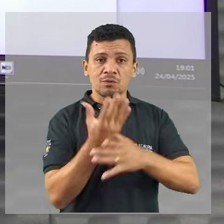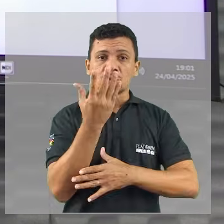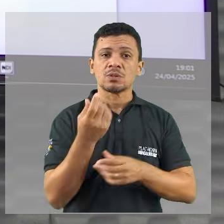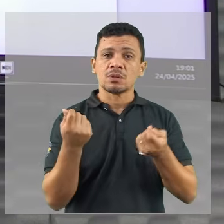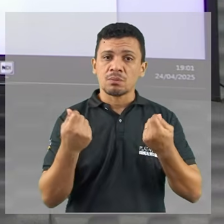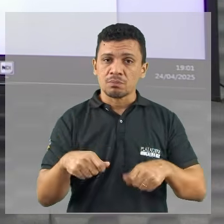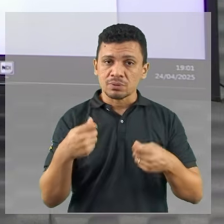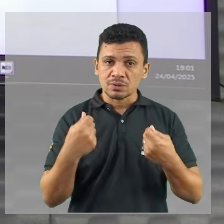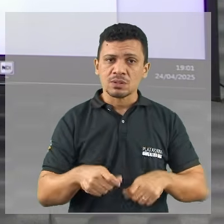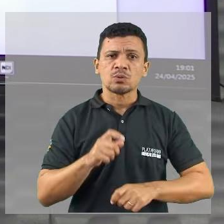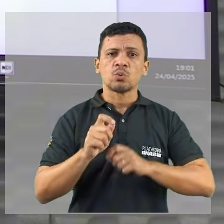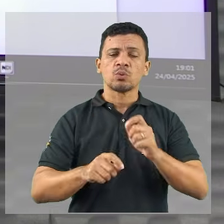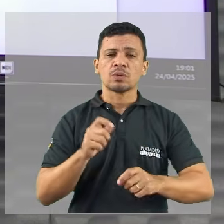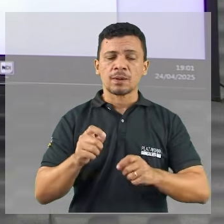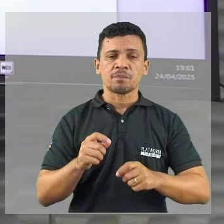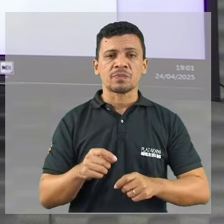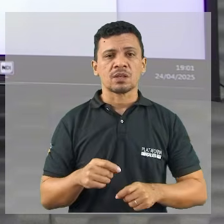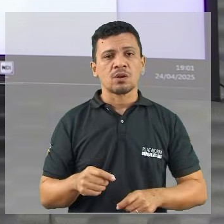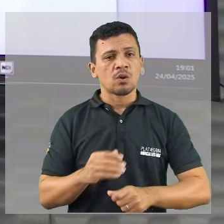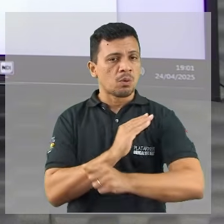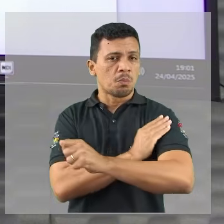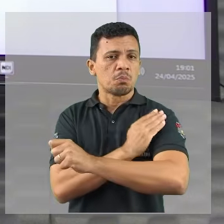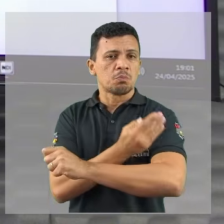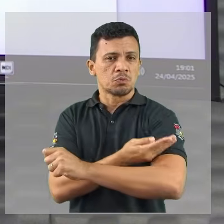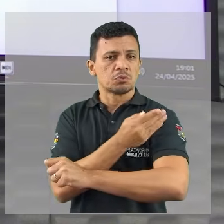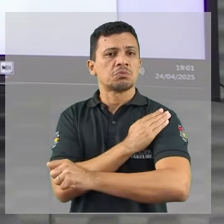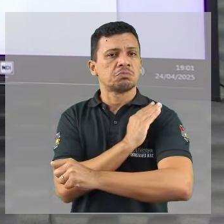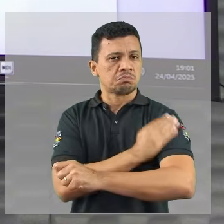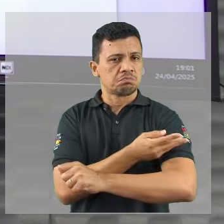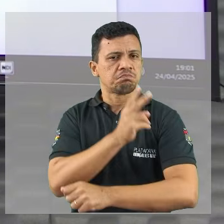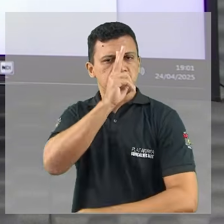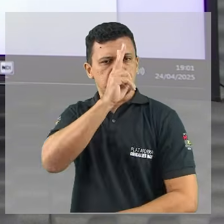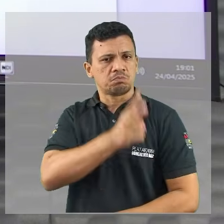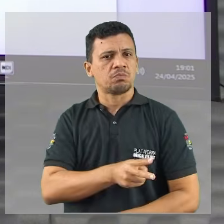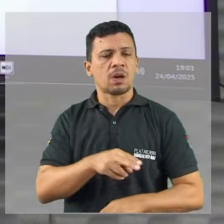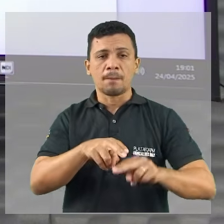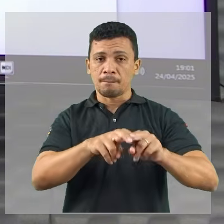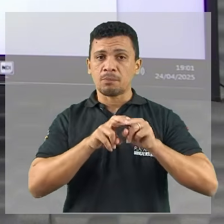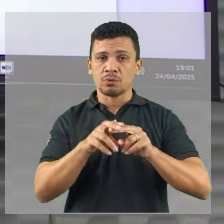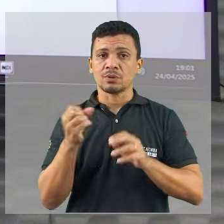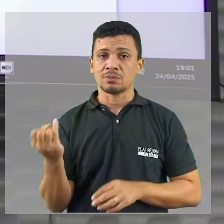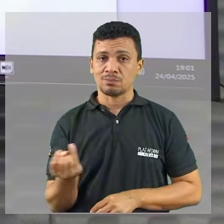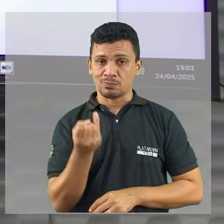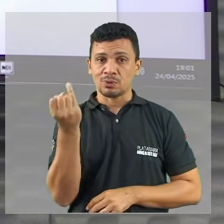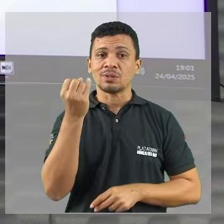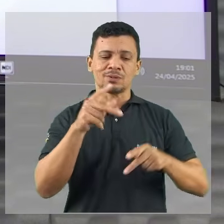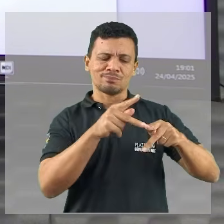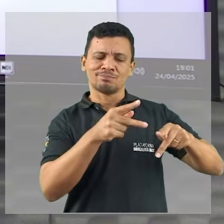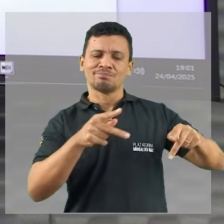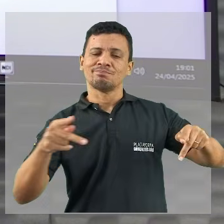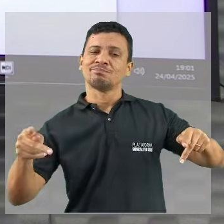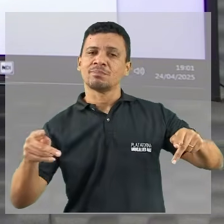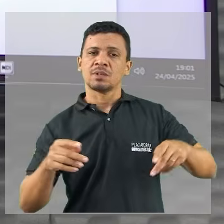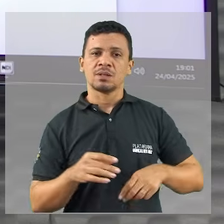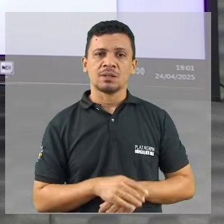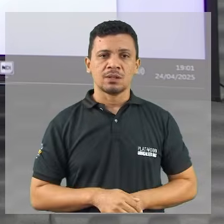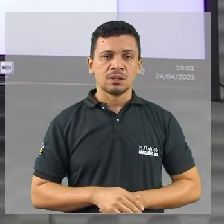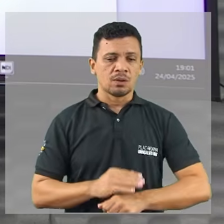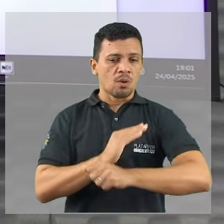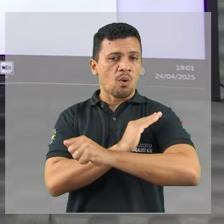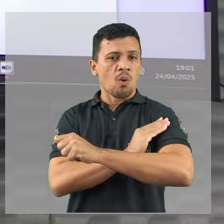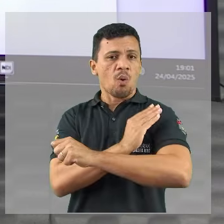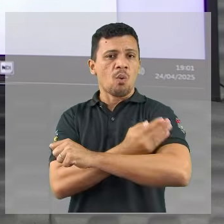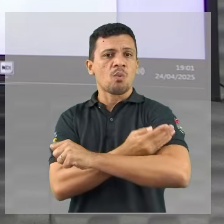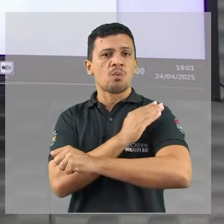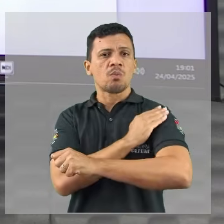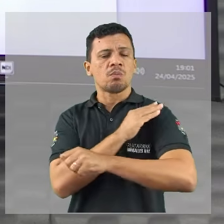necessária para fazer a nossa musculatura. Daí a sua importância. Então, dentro da contração muscular, do movimento